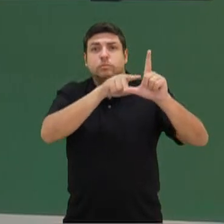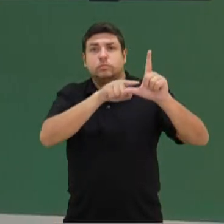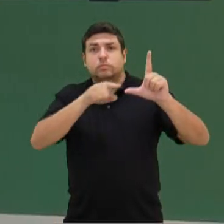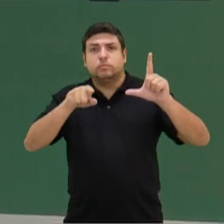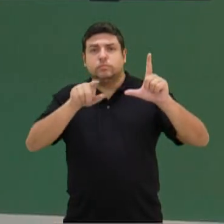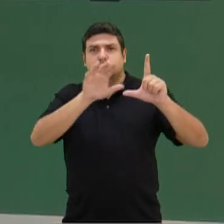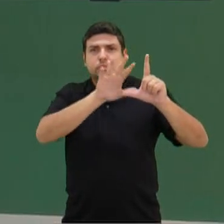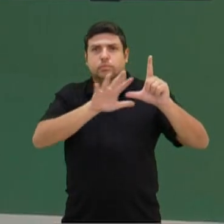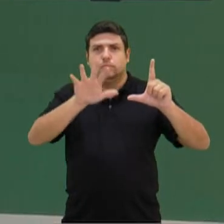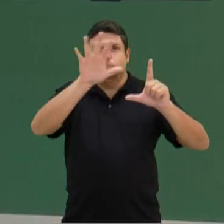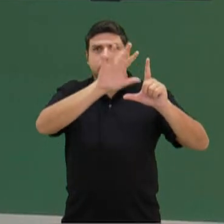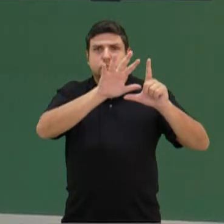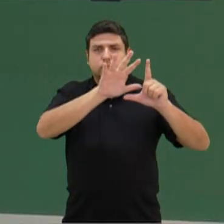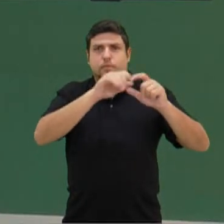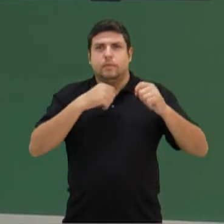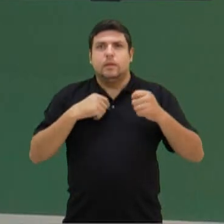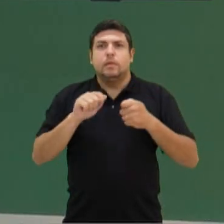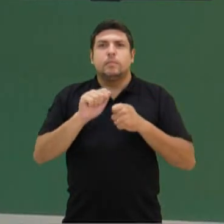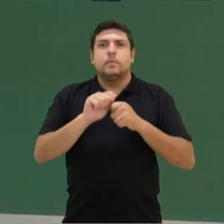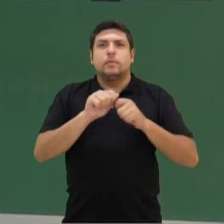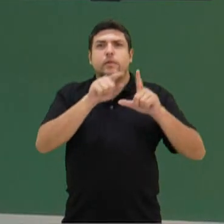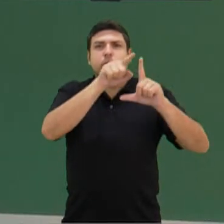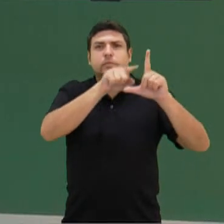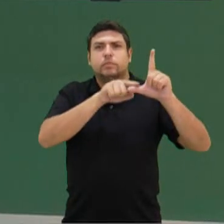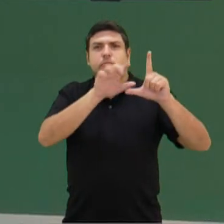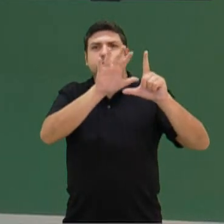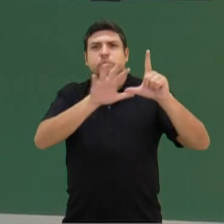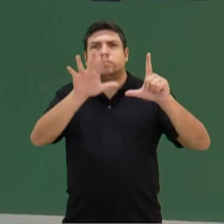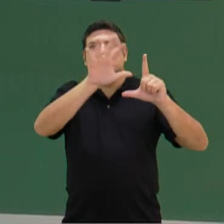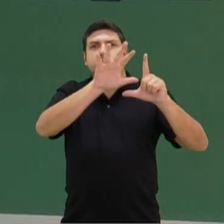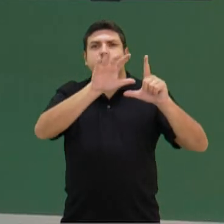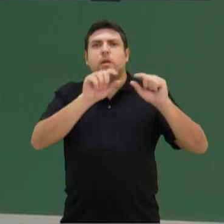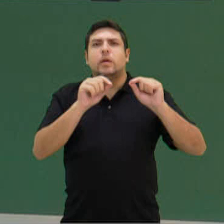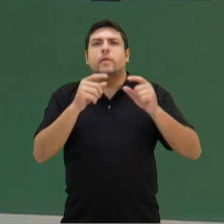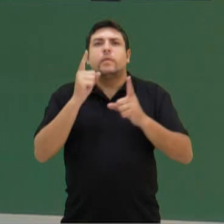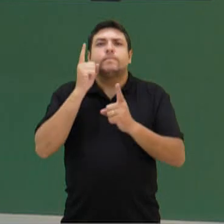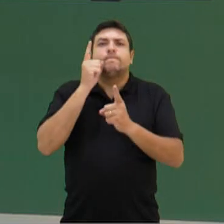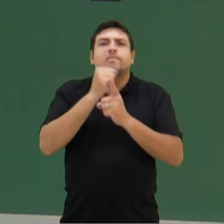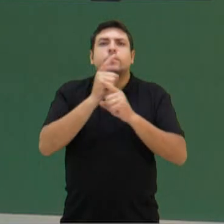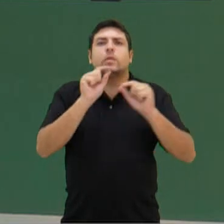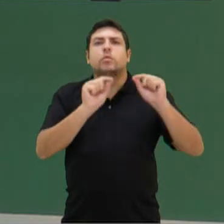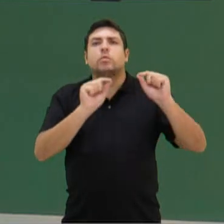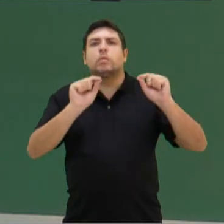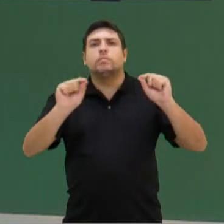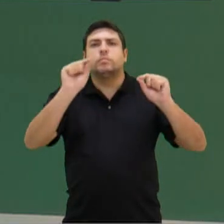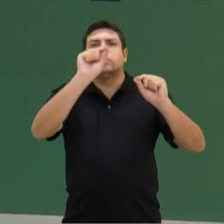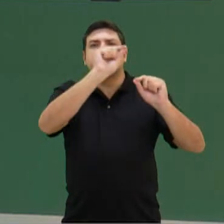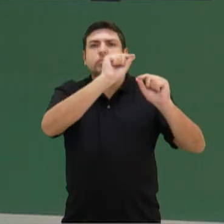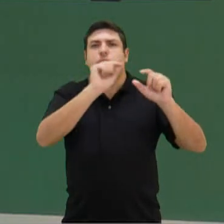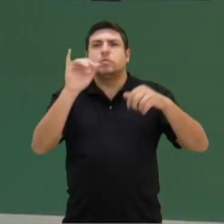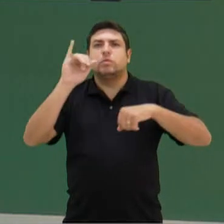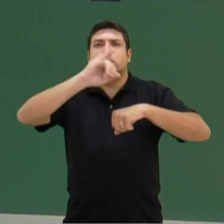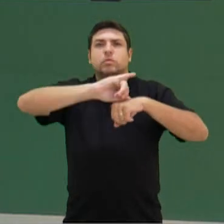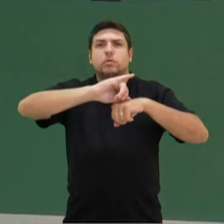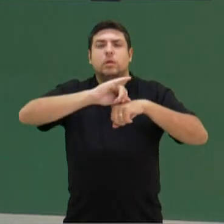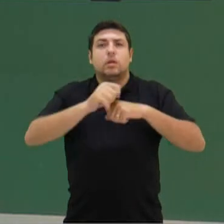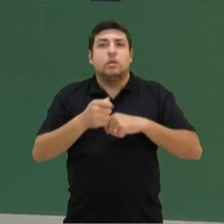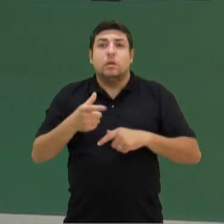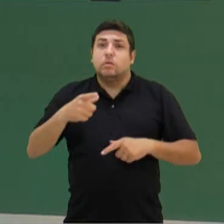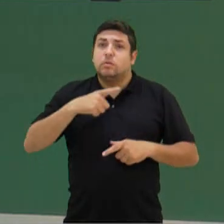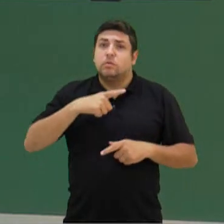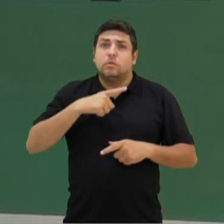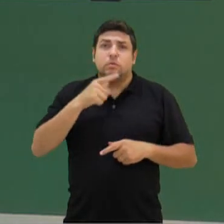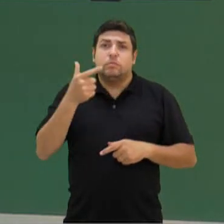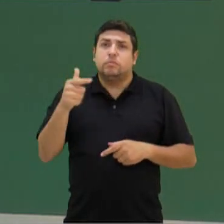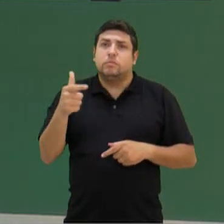fazer a resolução gráfica, eu tenho que achar quem são esses pontos do centro. Porque eu preciso demonstrar graficamente, e eu ainda não os tenho. Para